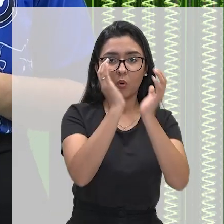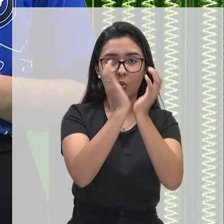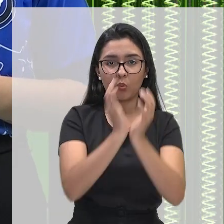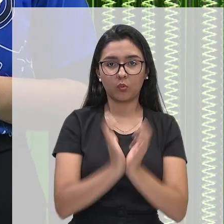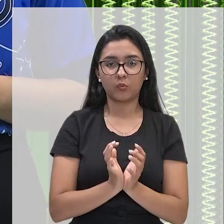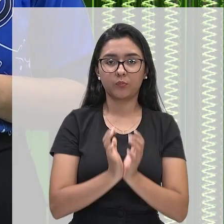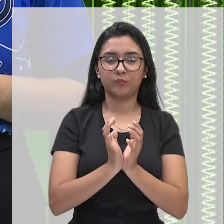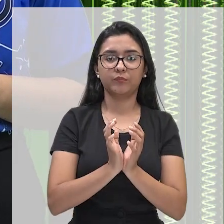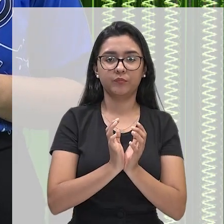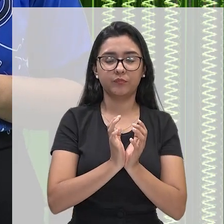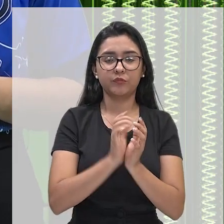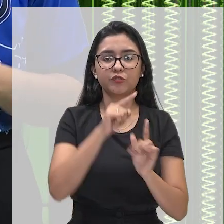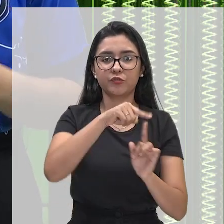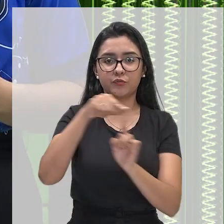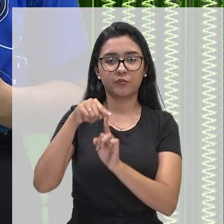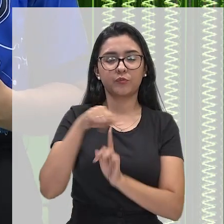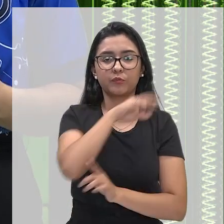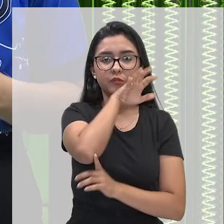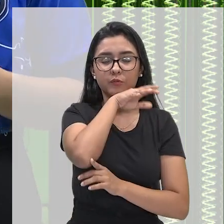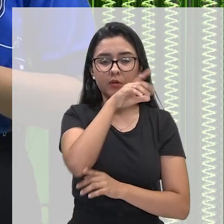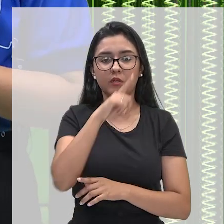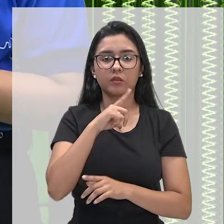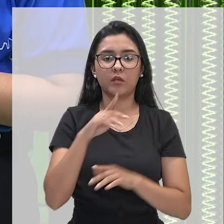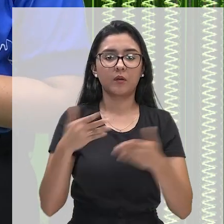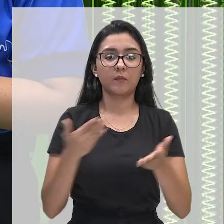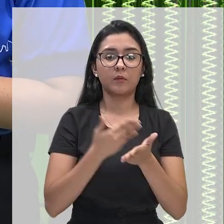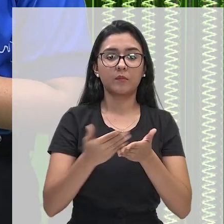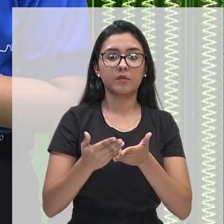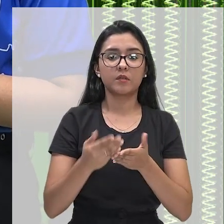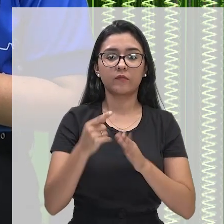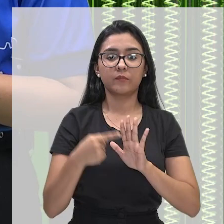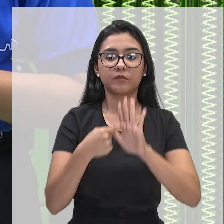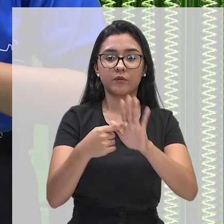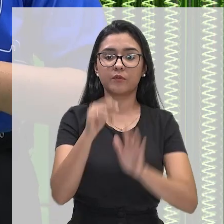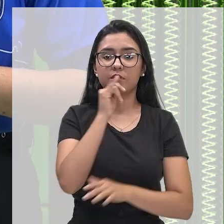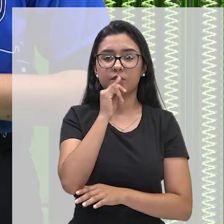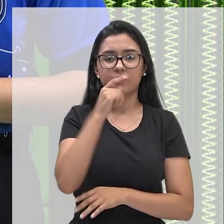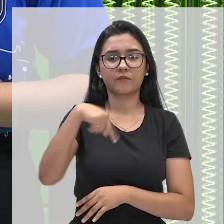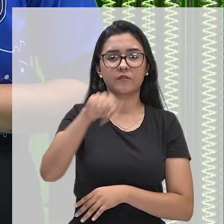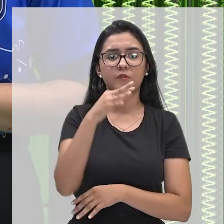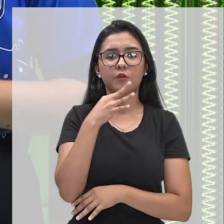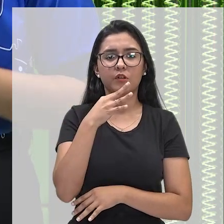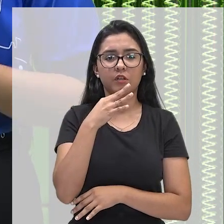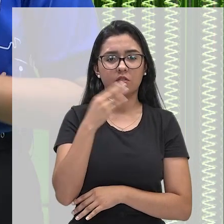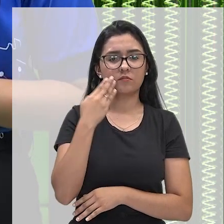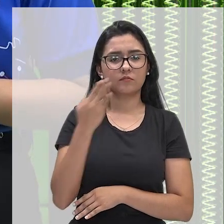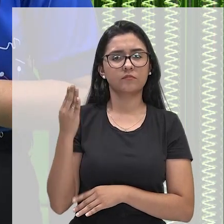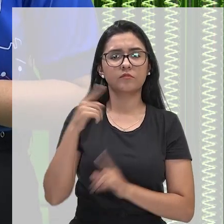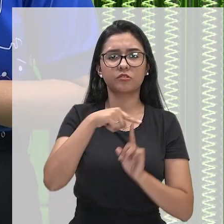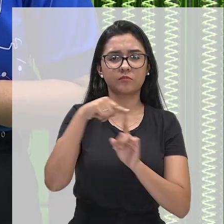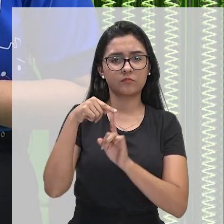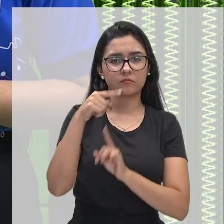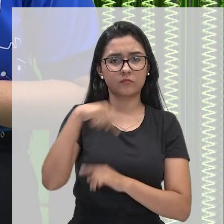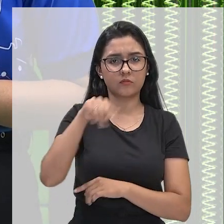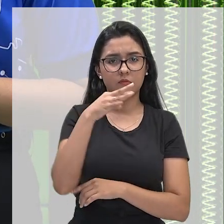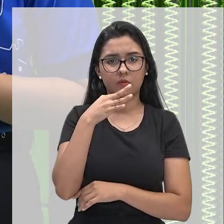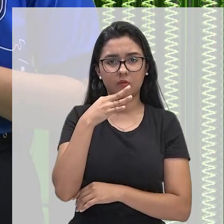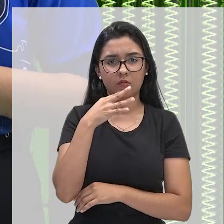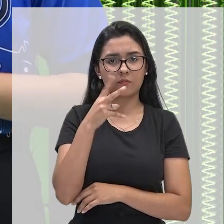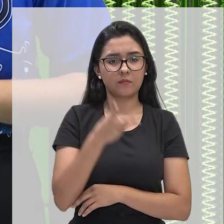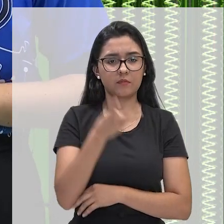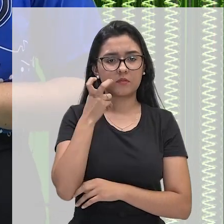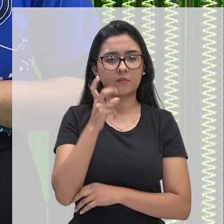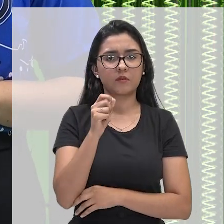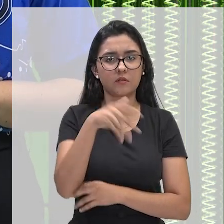de animais existentes. E para começar, eu trouxe esse exemplo aqui. Será que você já viu algo desse tipo?